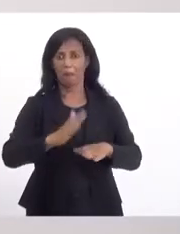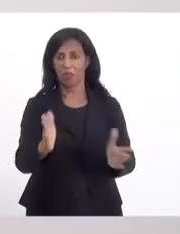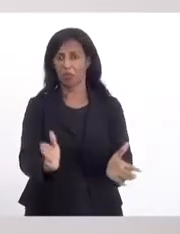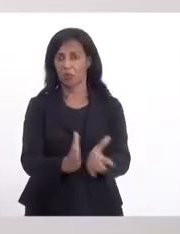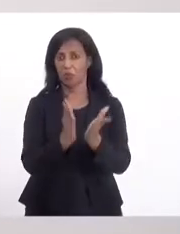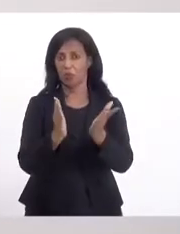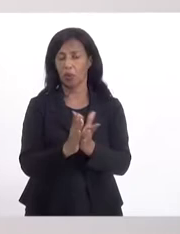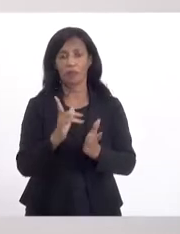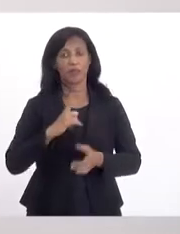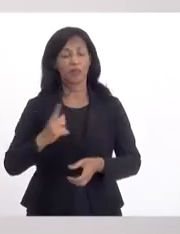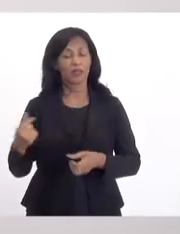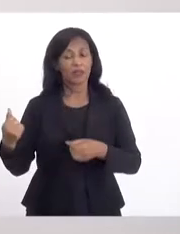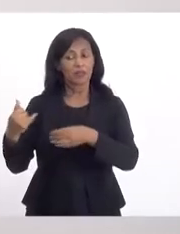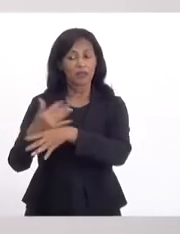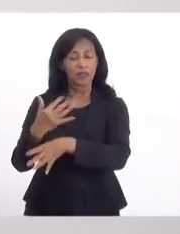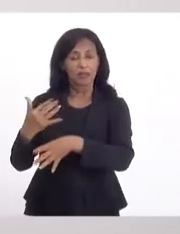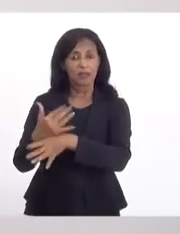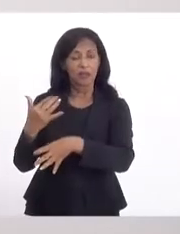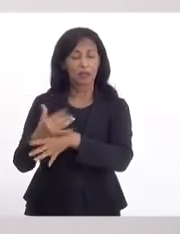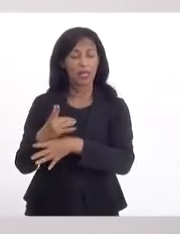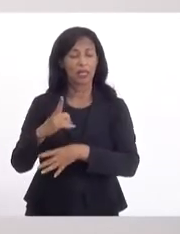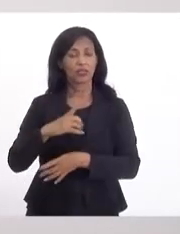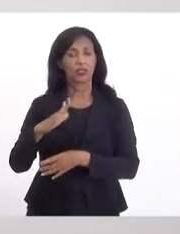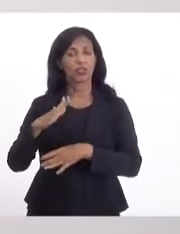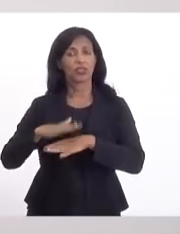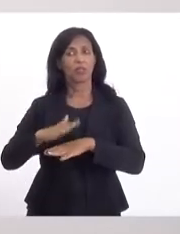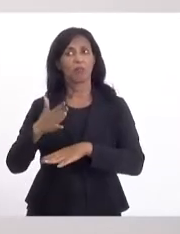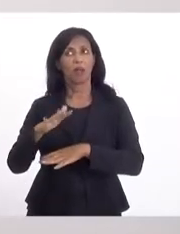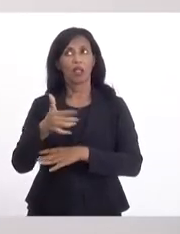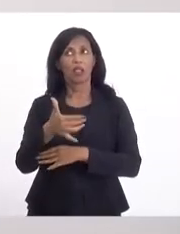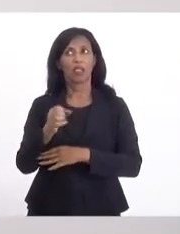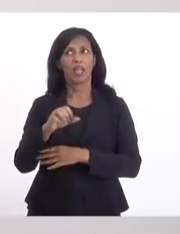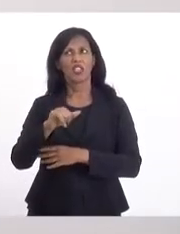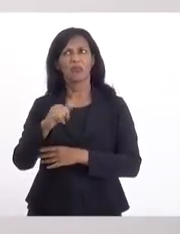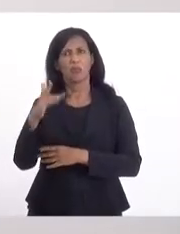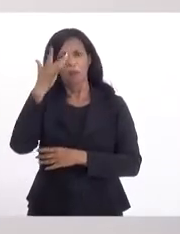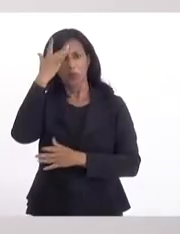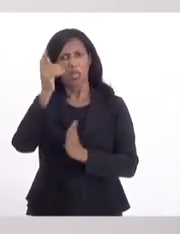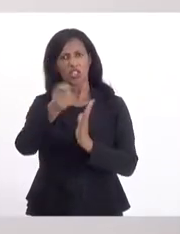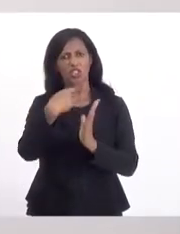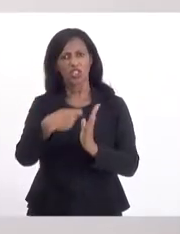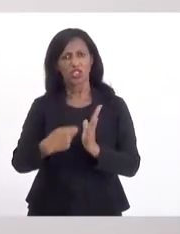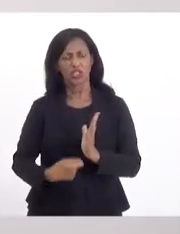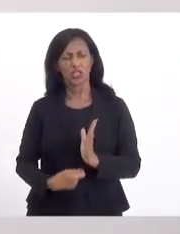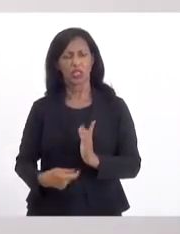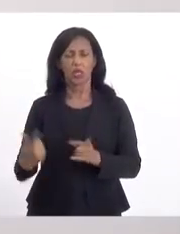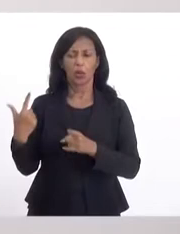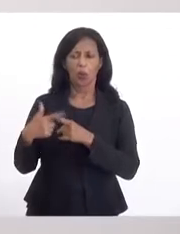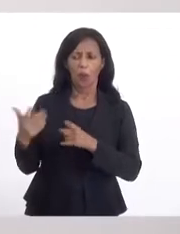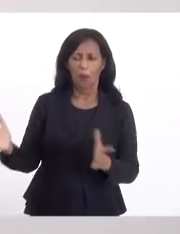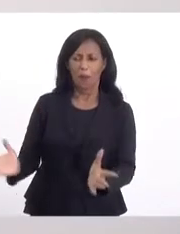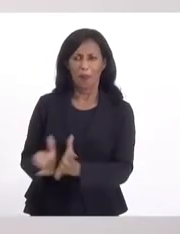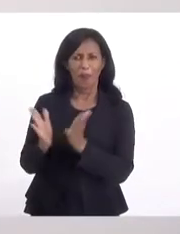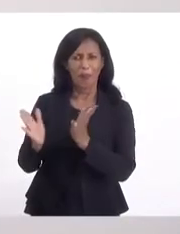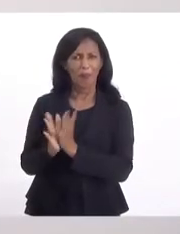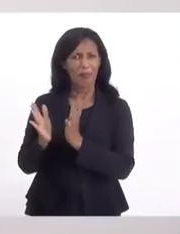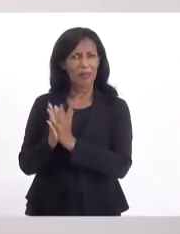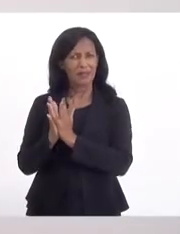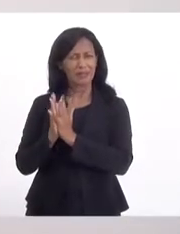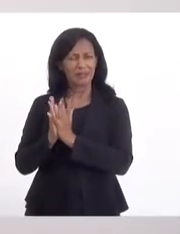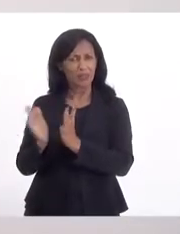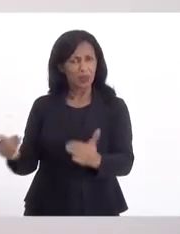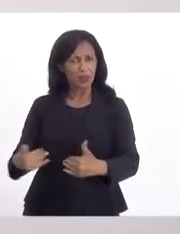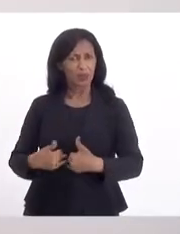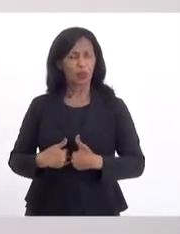gente teve cidades que a gente tinha pelo menos 10 mil pessoas inscritas numa situação de vulnerabilidade